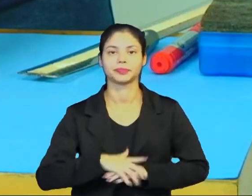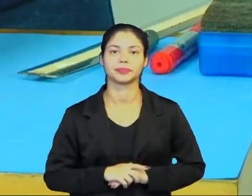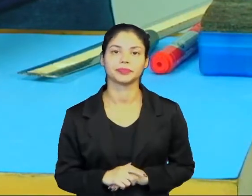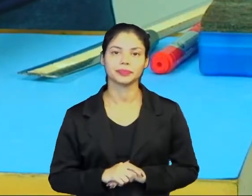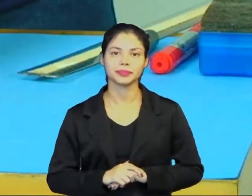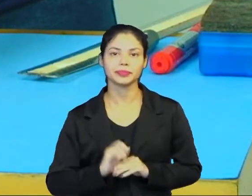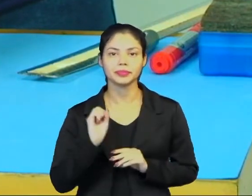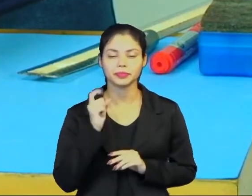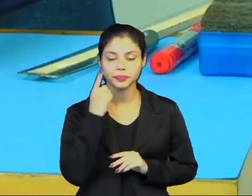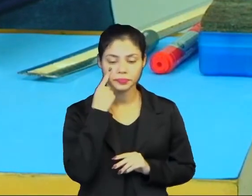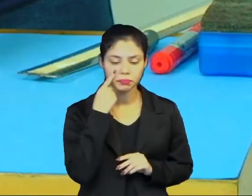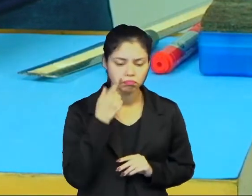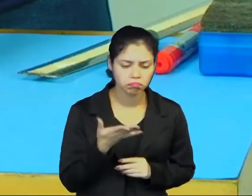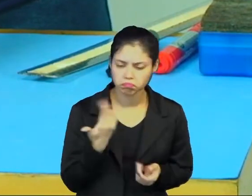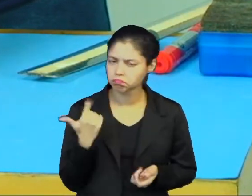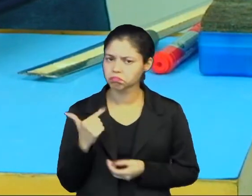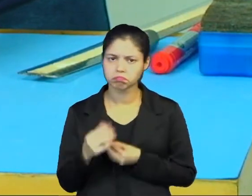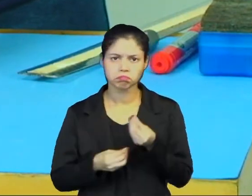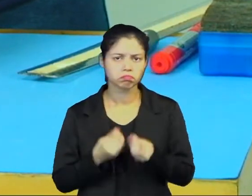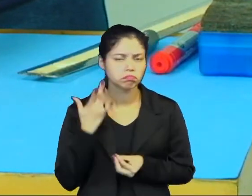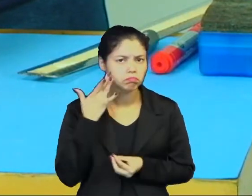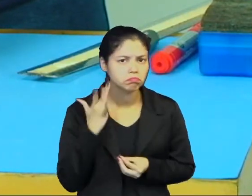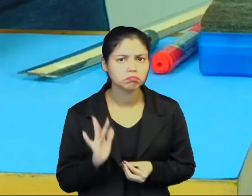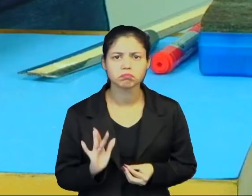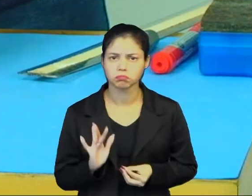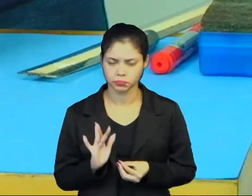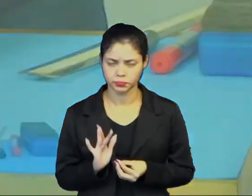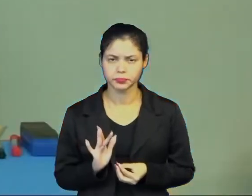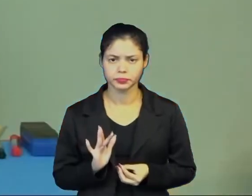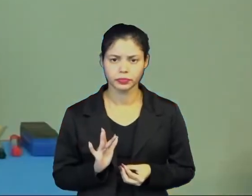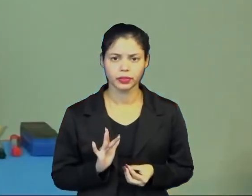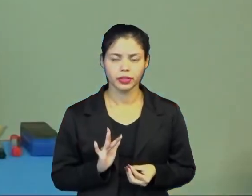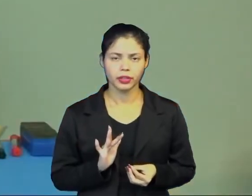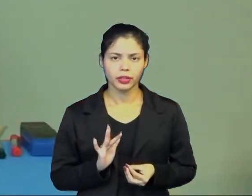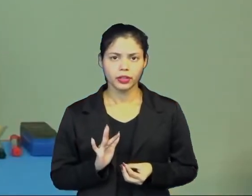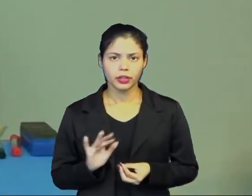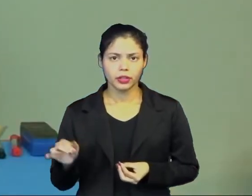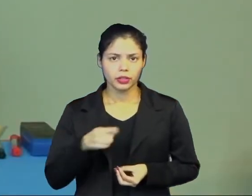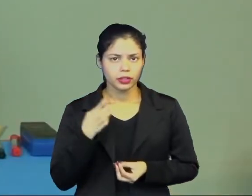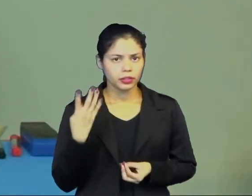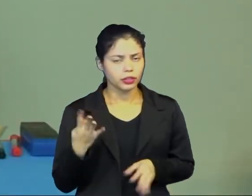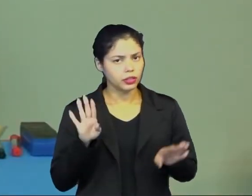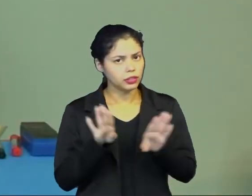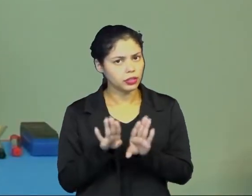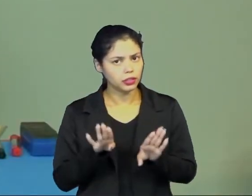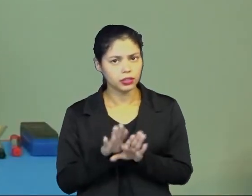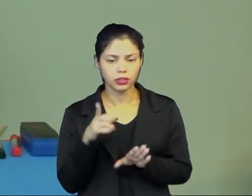contar. Só olhando assim, eu não consigo saber quantos